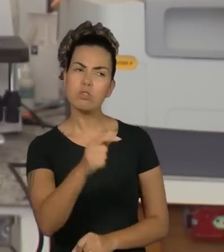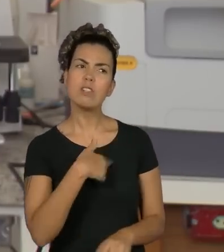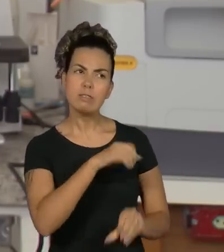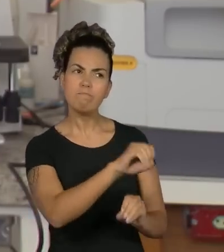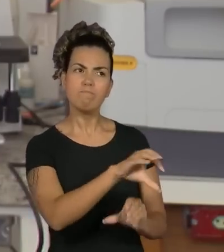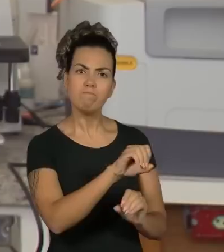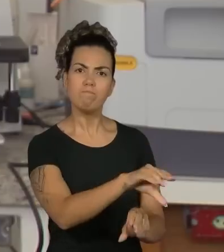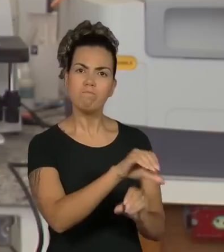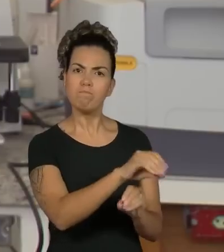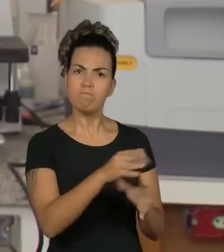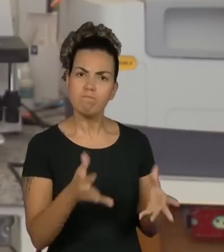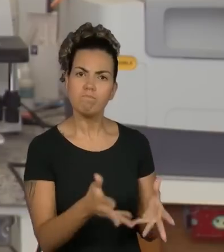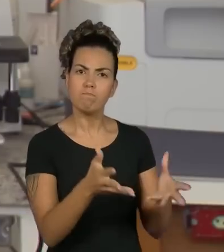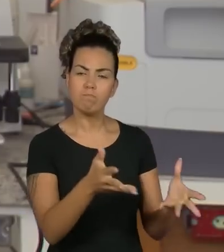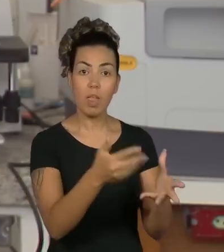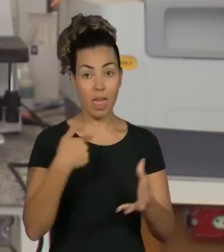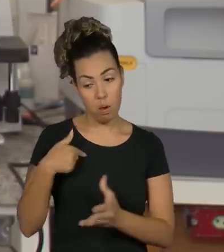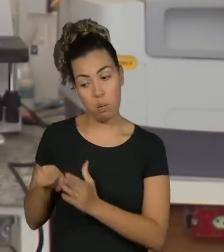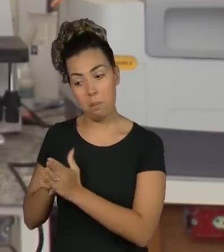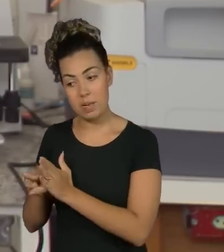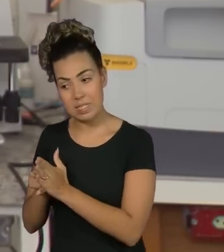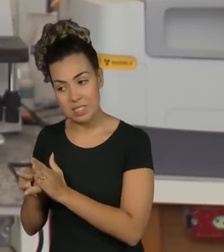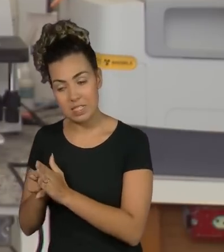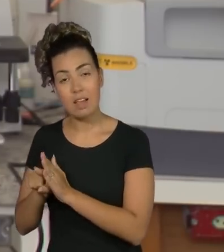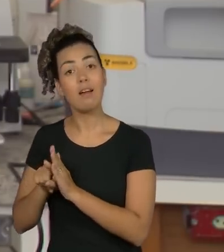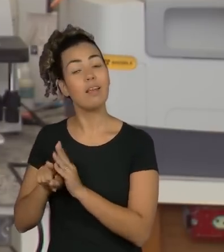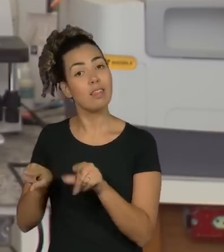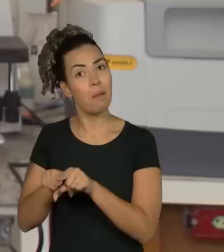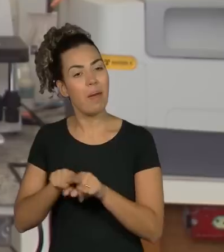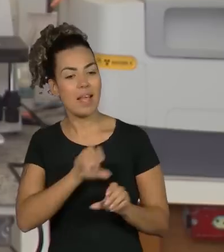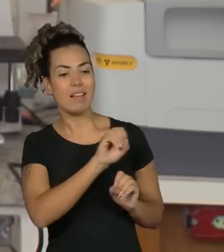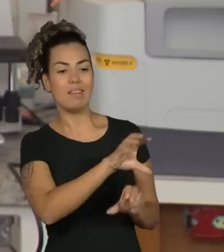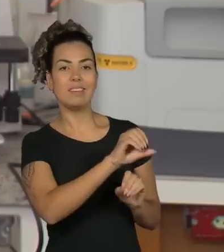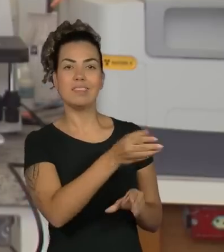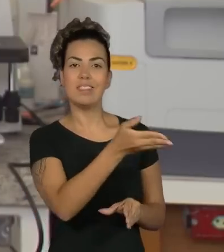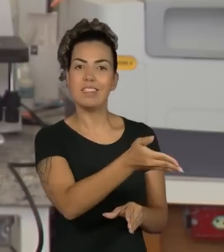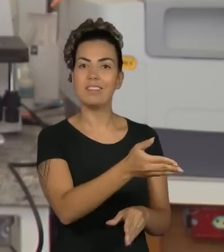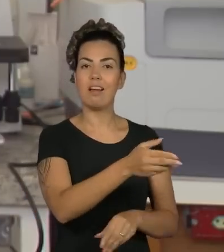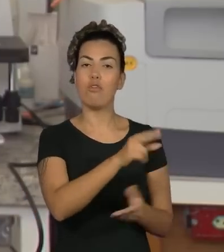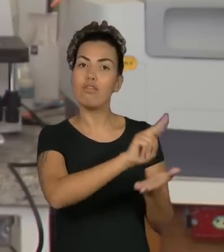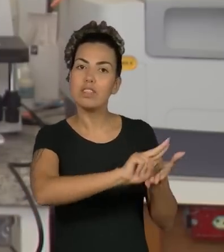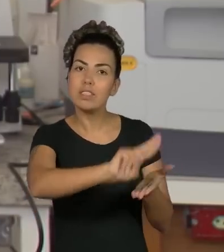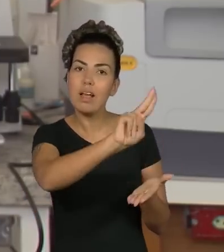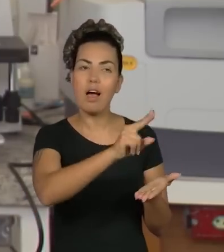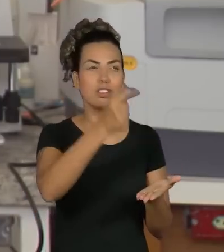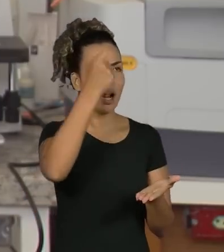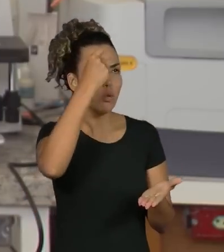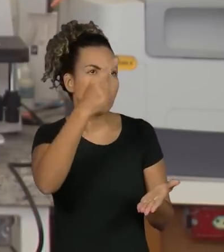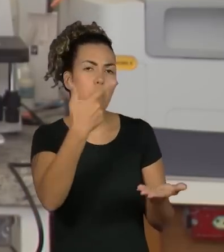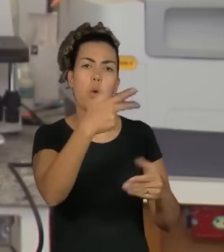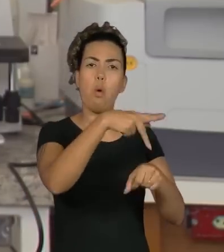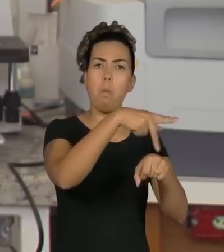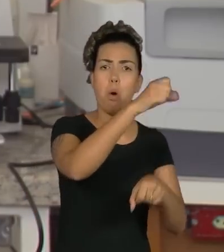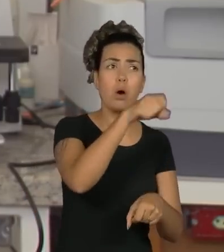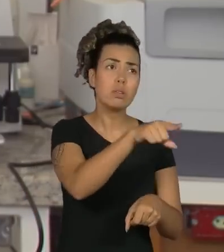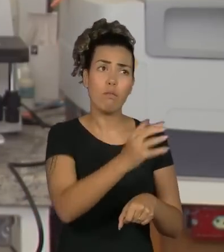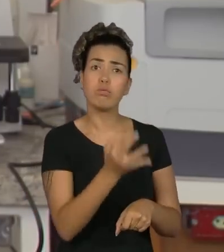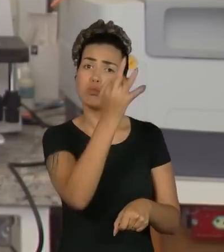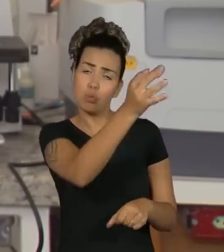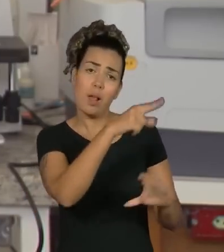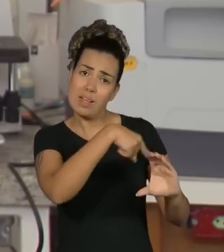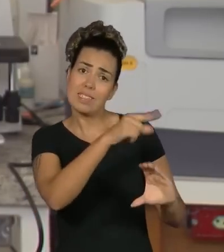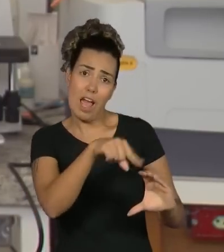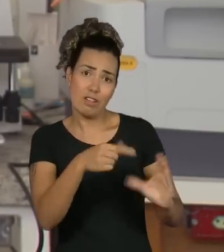esse trabalho de pesquisa, também estão sendo formados alunos, né, alunos de graduação, de pós-graduação, que vão ser cientistas, que vão atuar